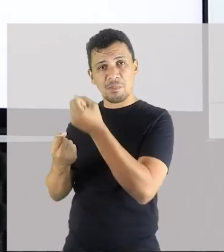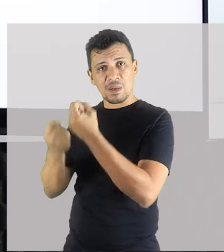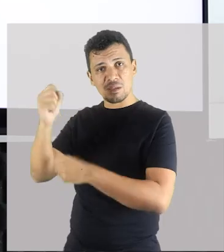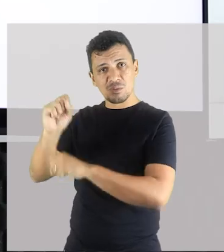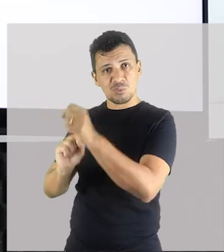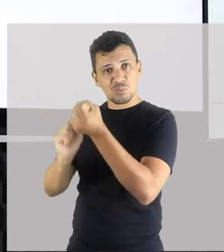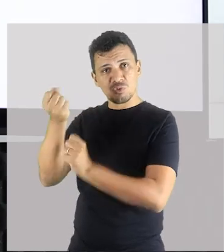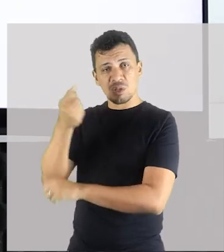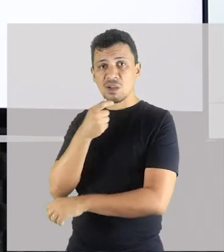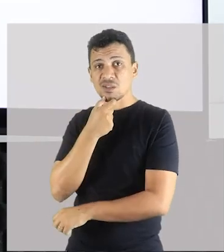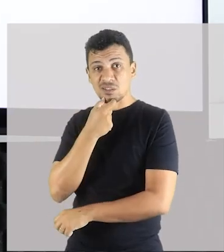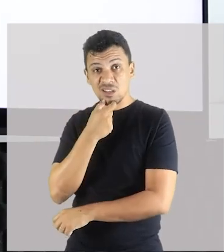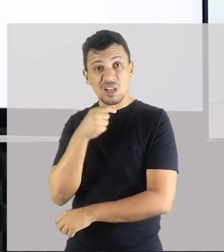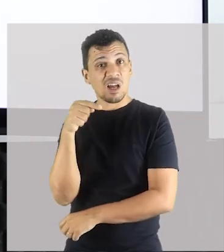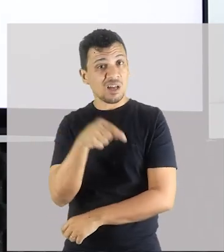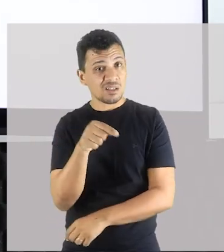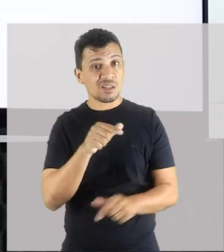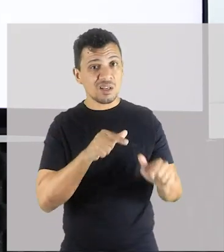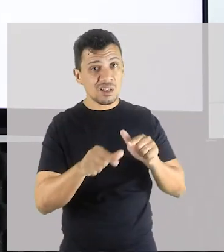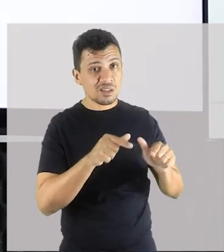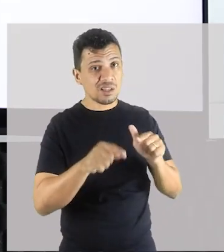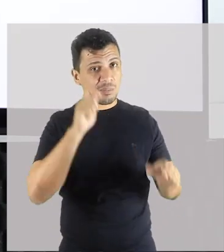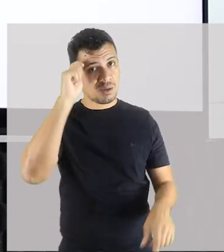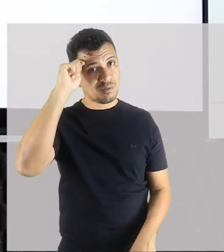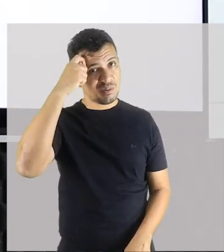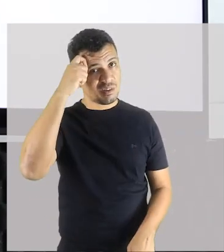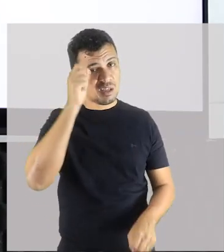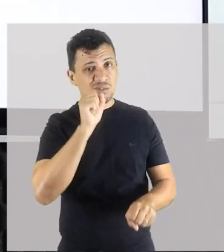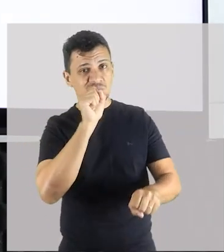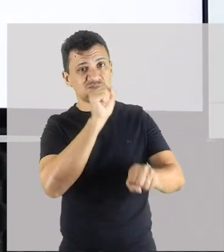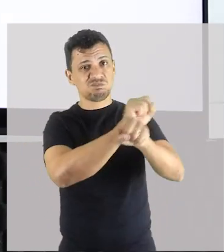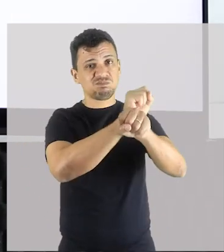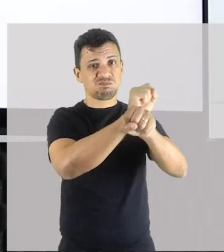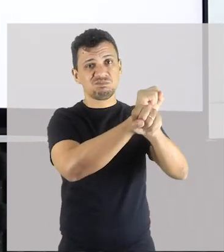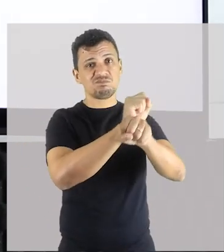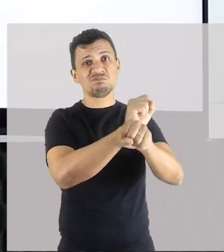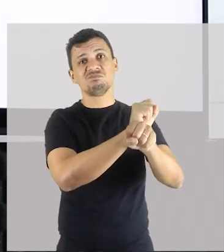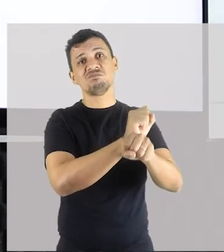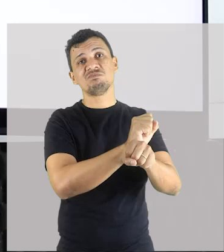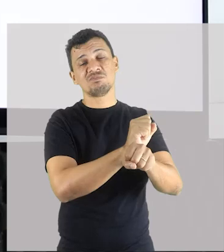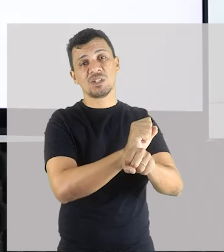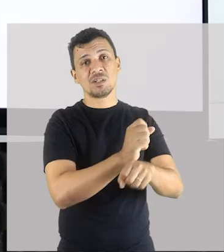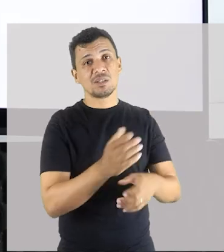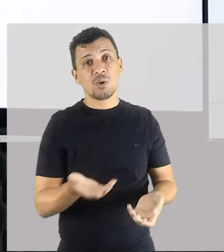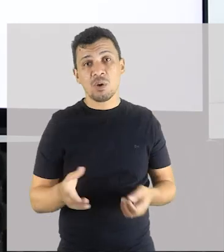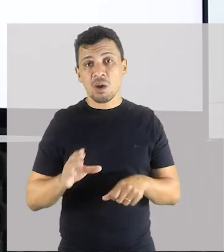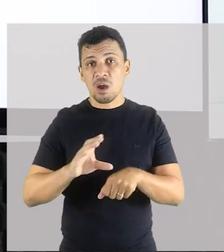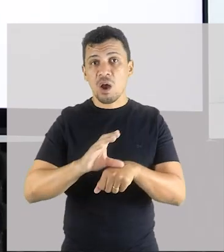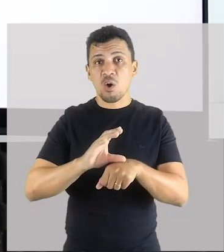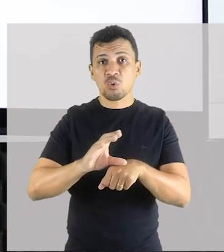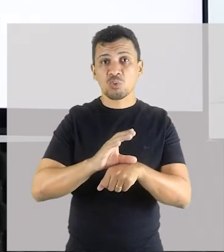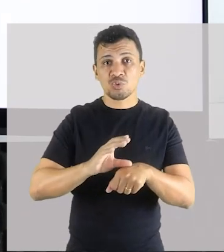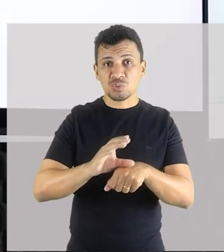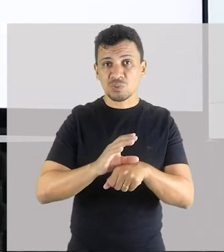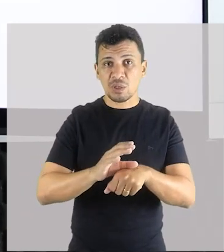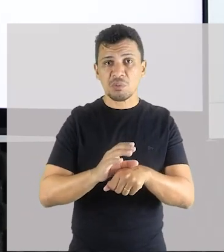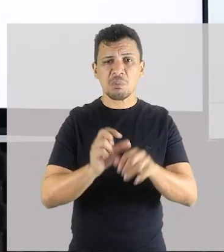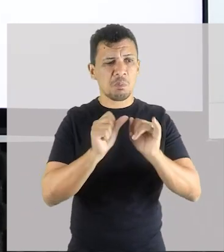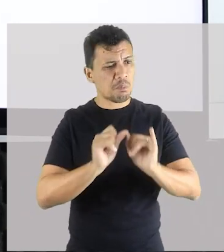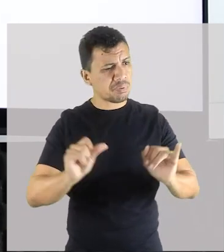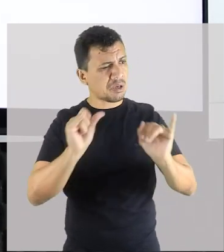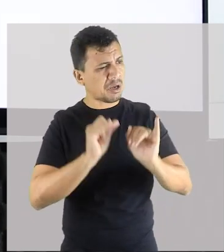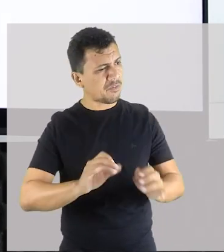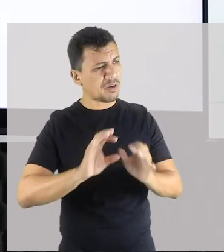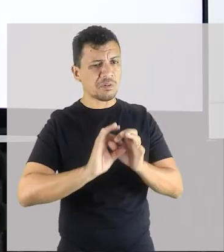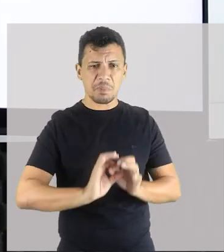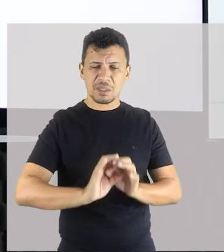pela mão dos negros escravizados. Então, essa outra parte não queria. Então, a Constituição, no final das contas, que pregava a liberdade, que tinha os